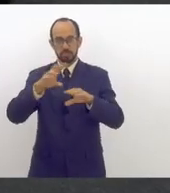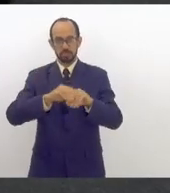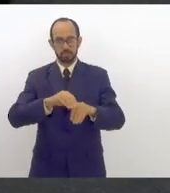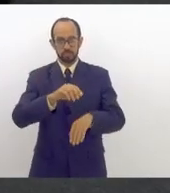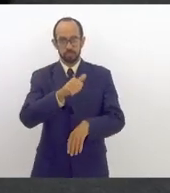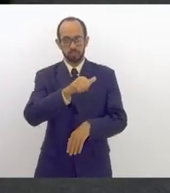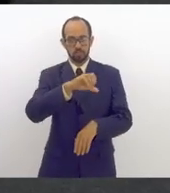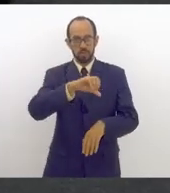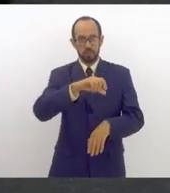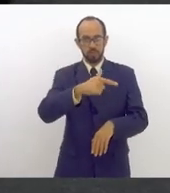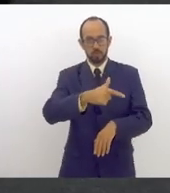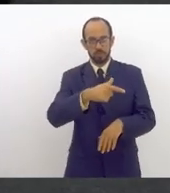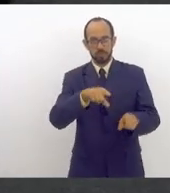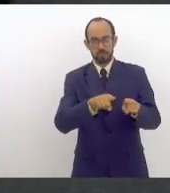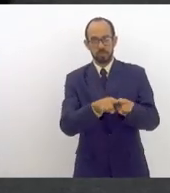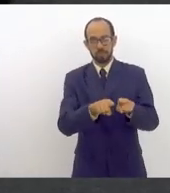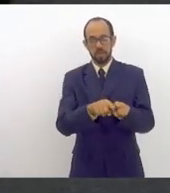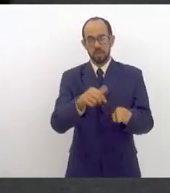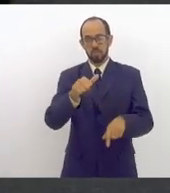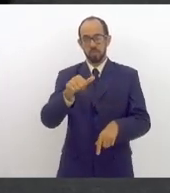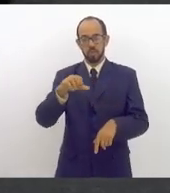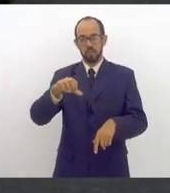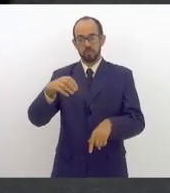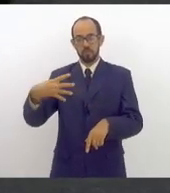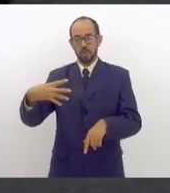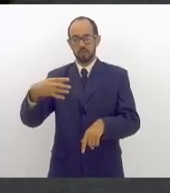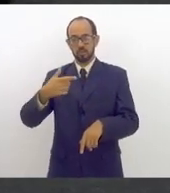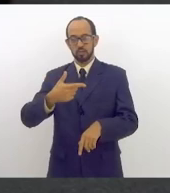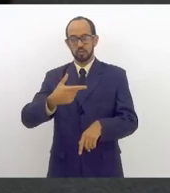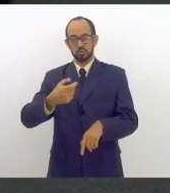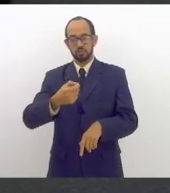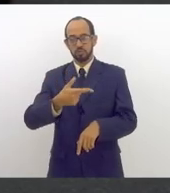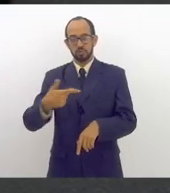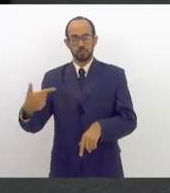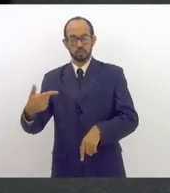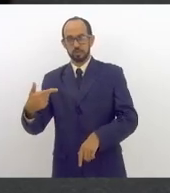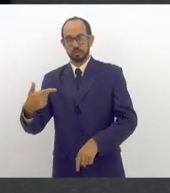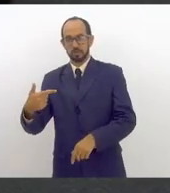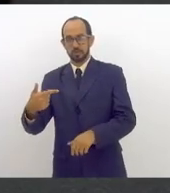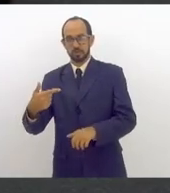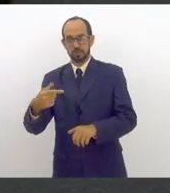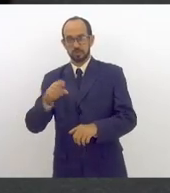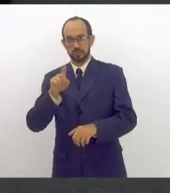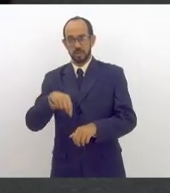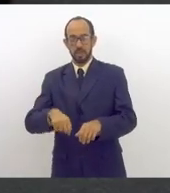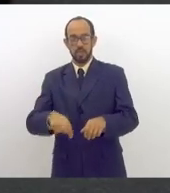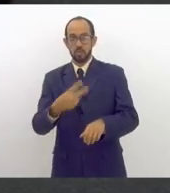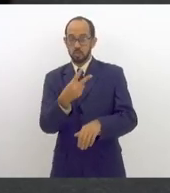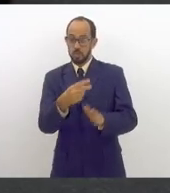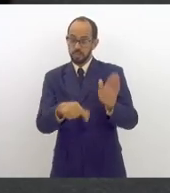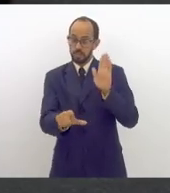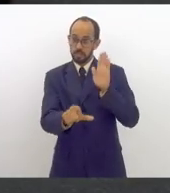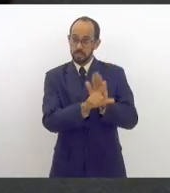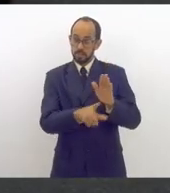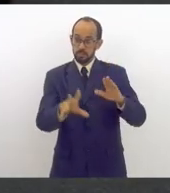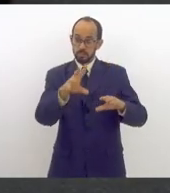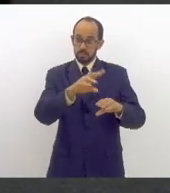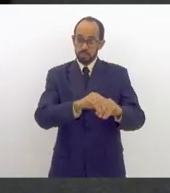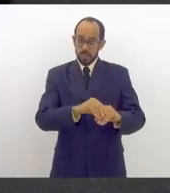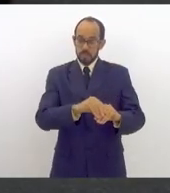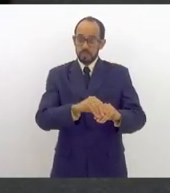192 e a 194 de 2022, que são duas leis